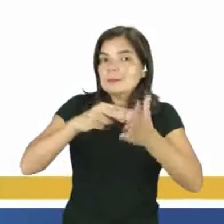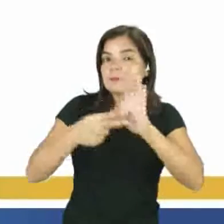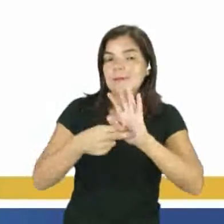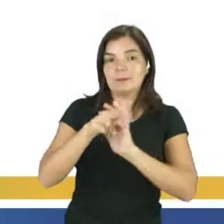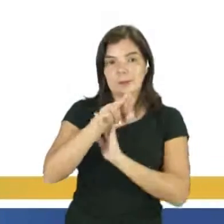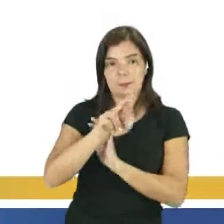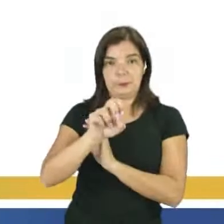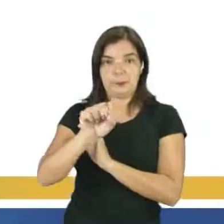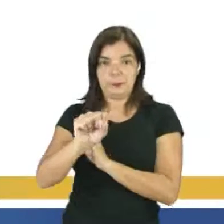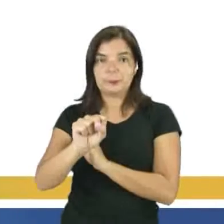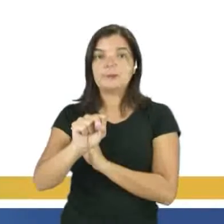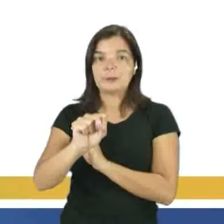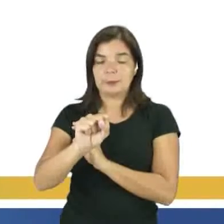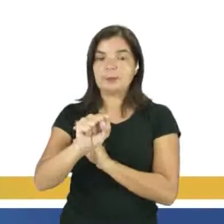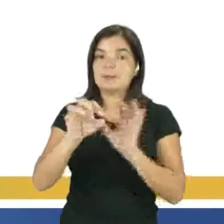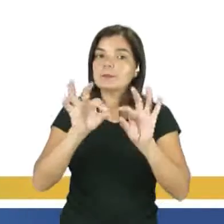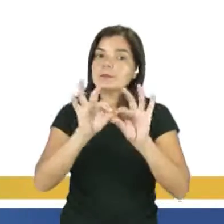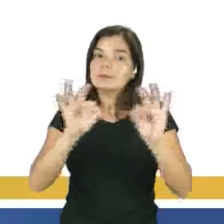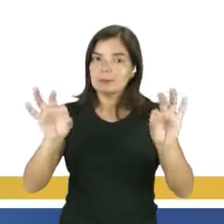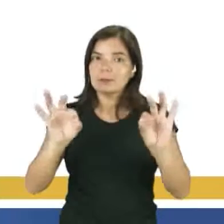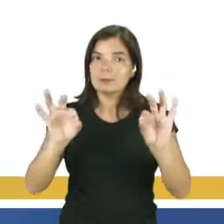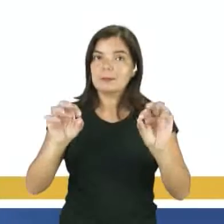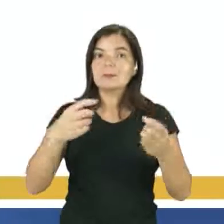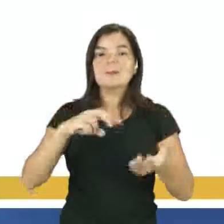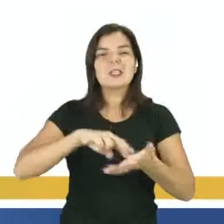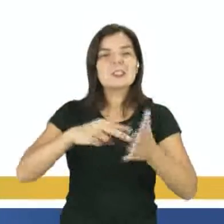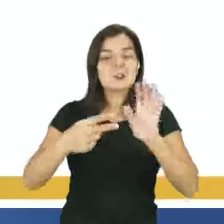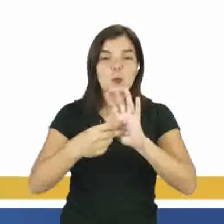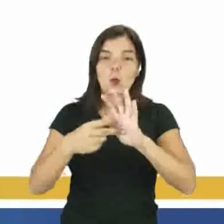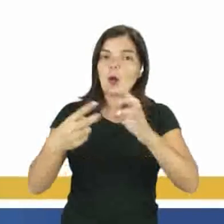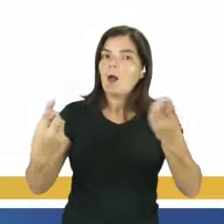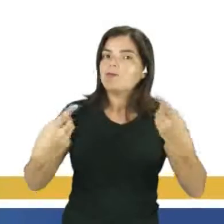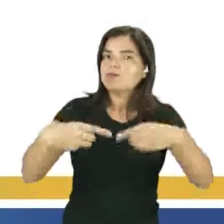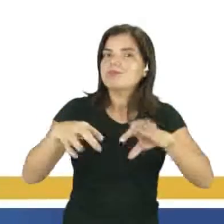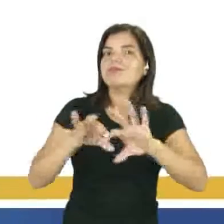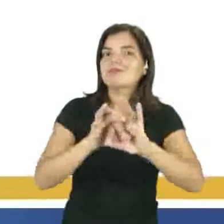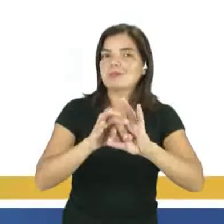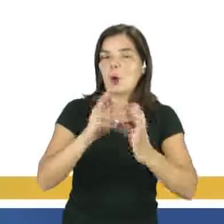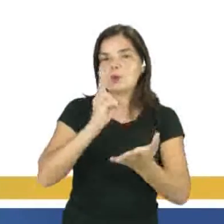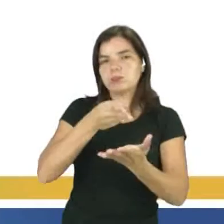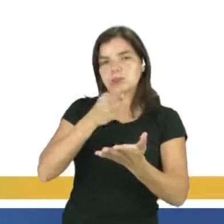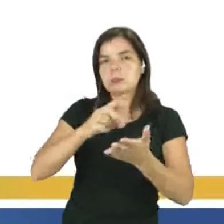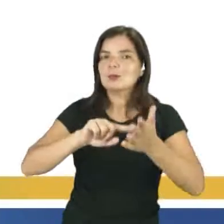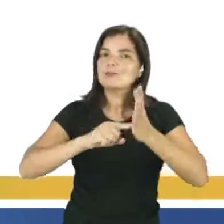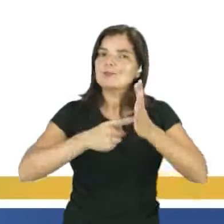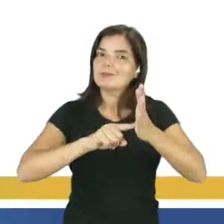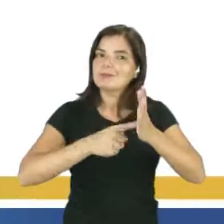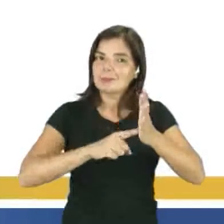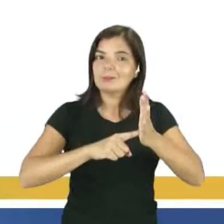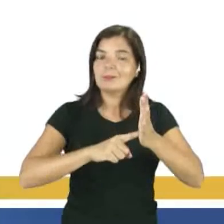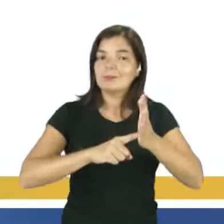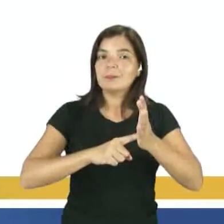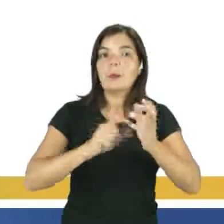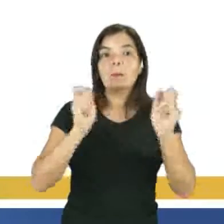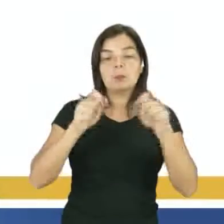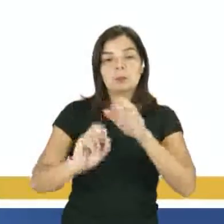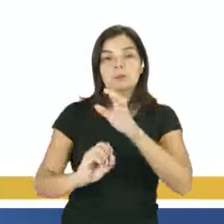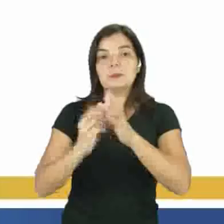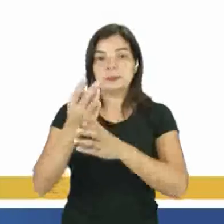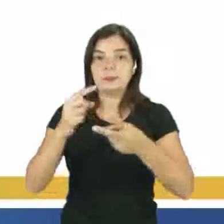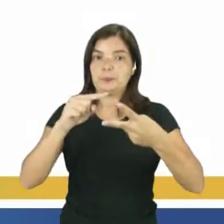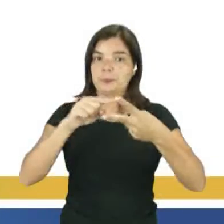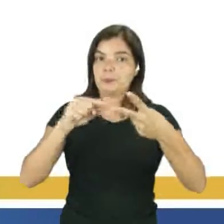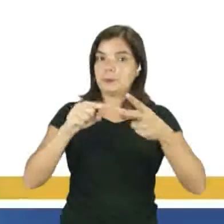e S são ditas retas concorrentes. Elas concorrem ao mesmo ponto. Ou seja, gente, pode acontecer de